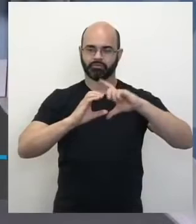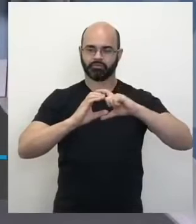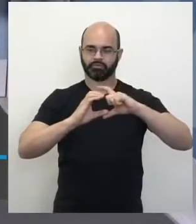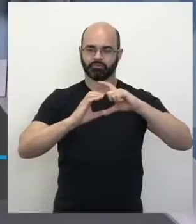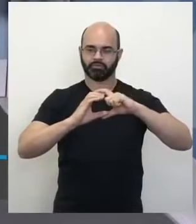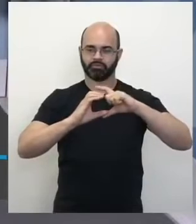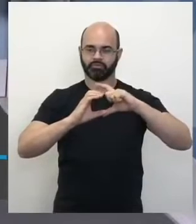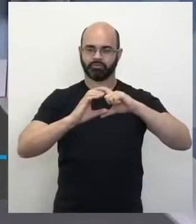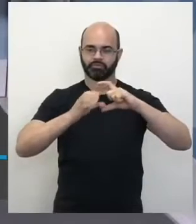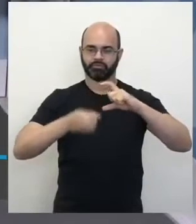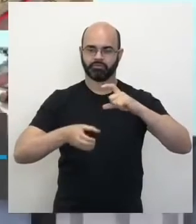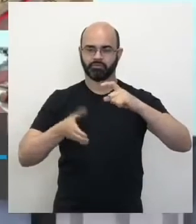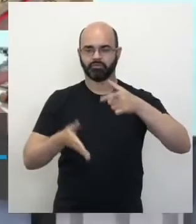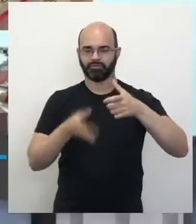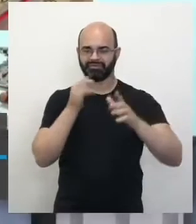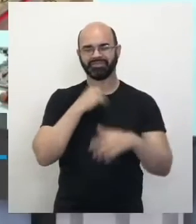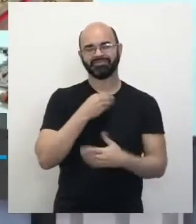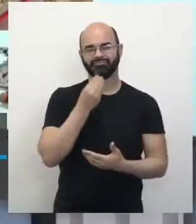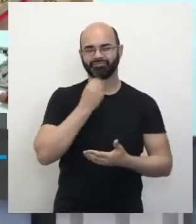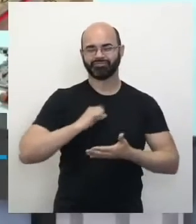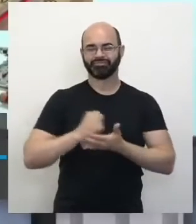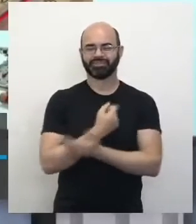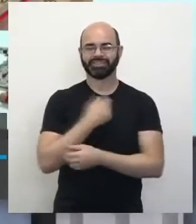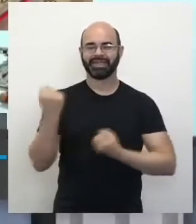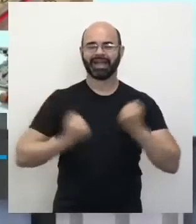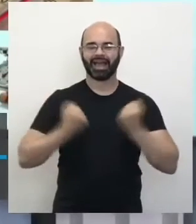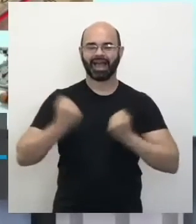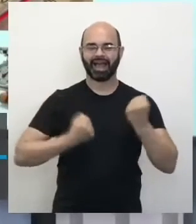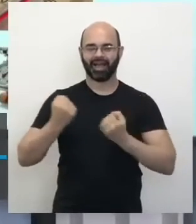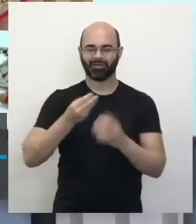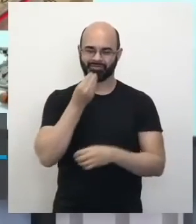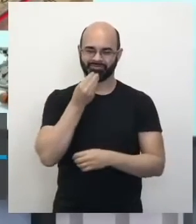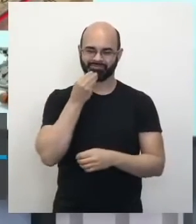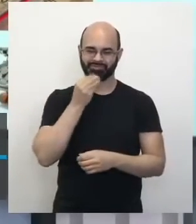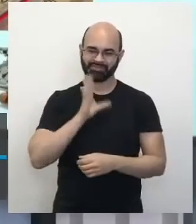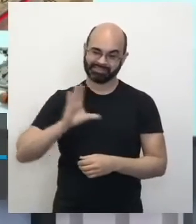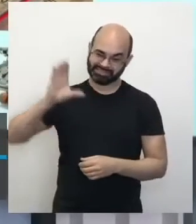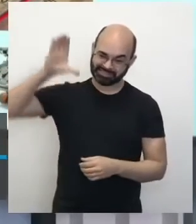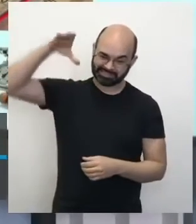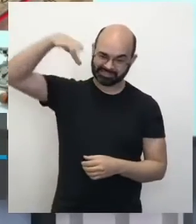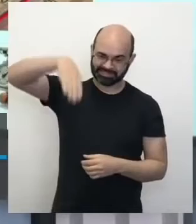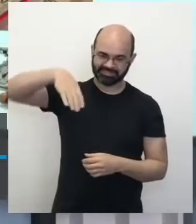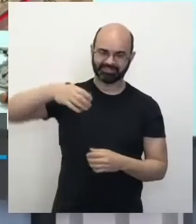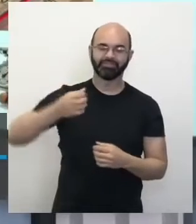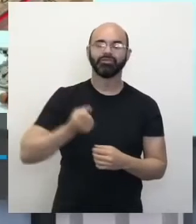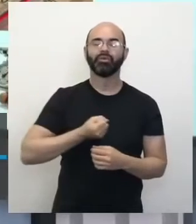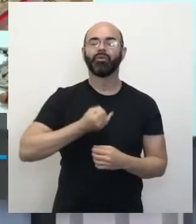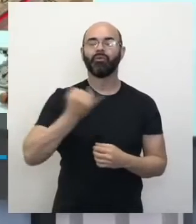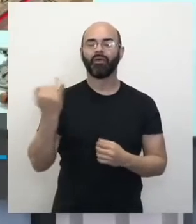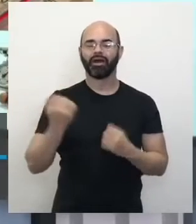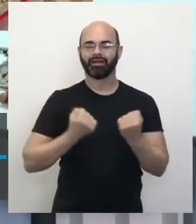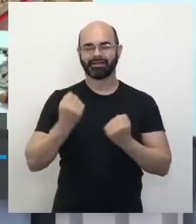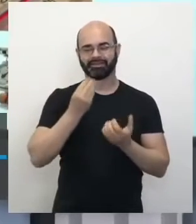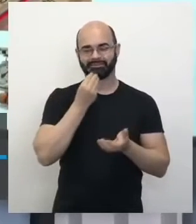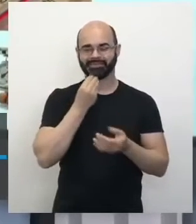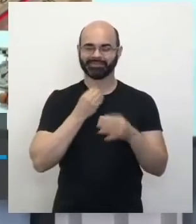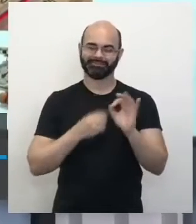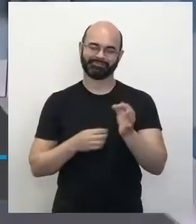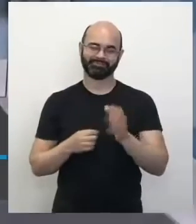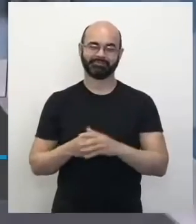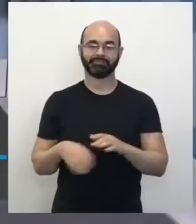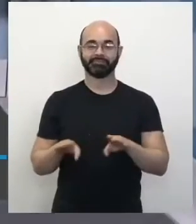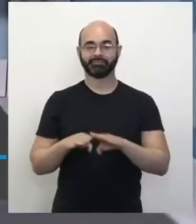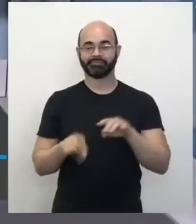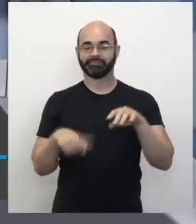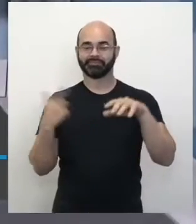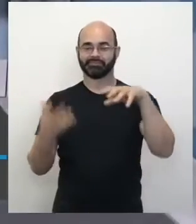né? Esse é. Pena que não dá pra medir um carro com ele, né? Porque é pequeno, não dá pra abraçar o carro com o paquímetro, né? E nós temos esse instrumento aqui